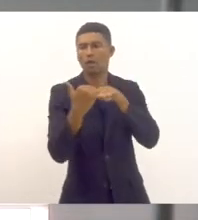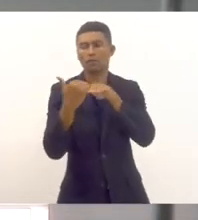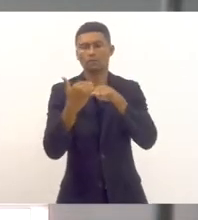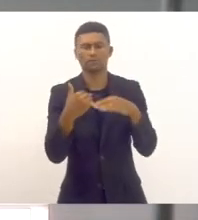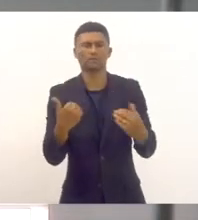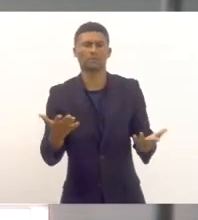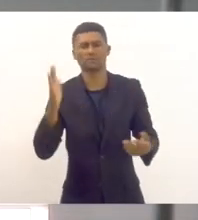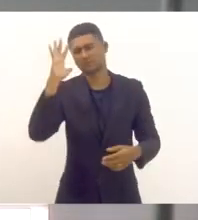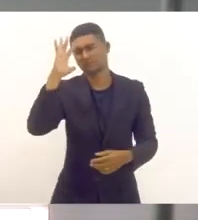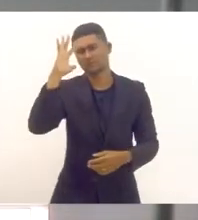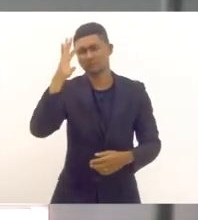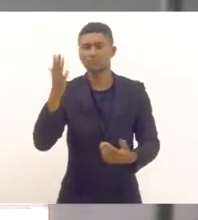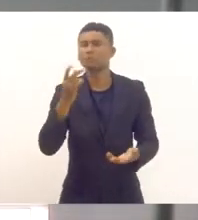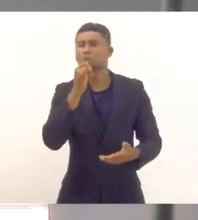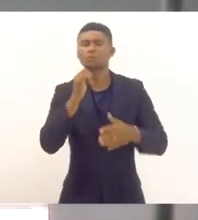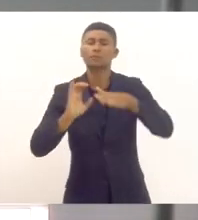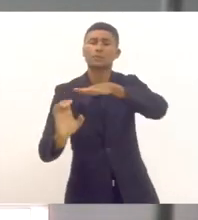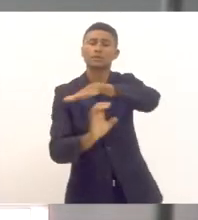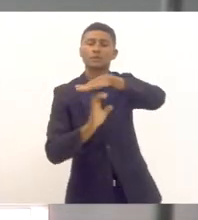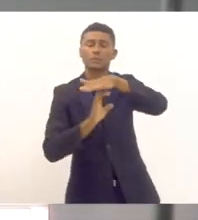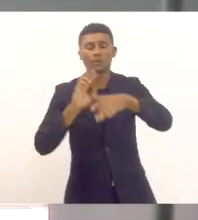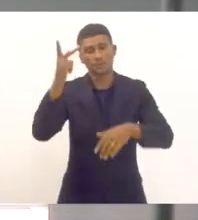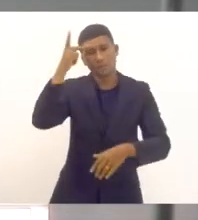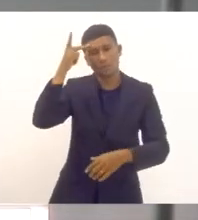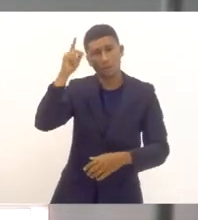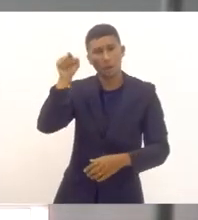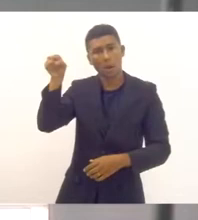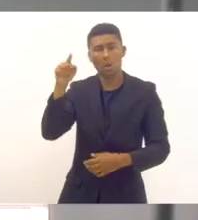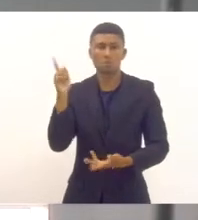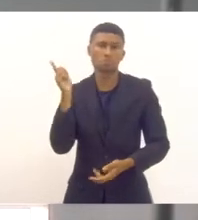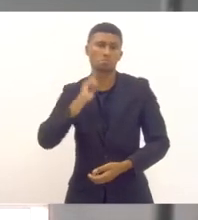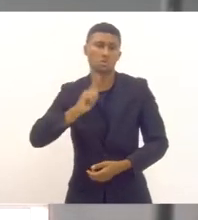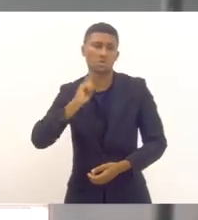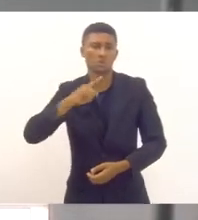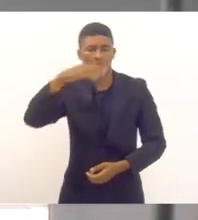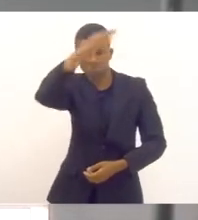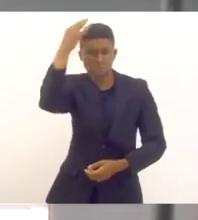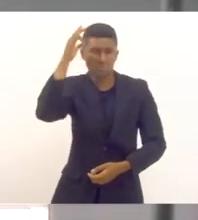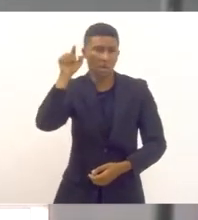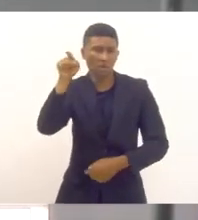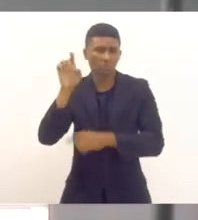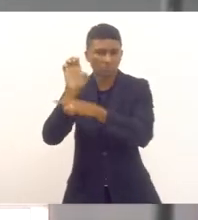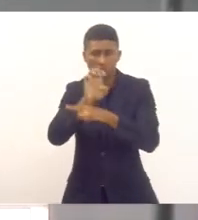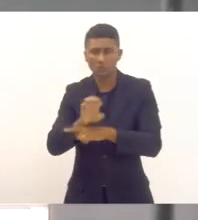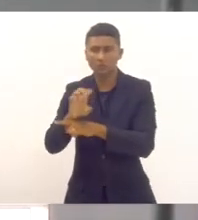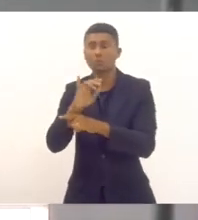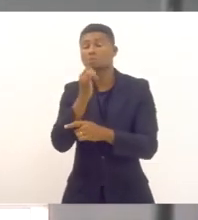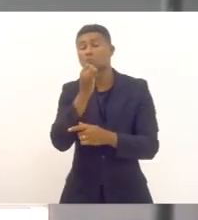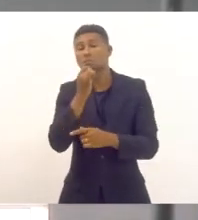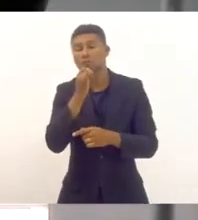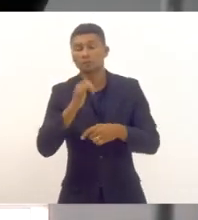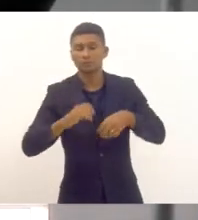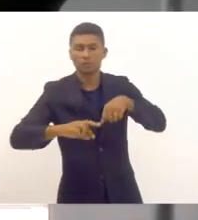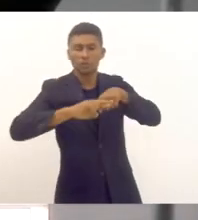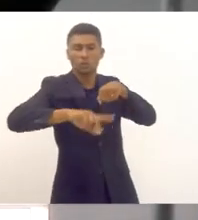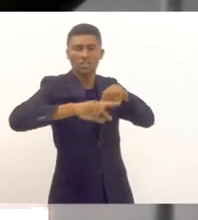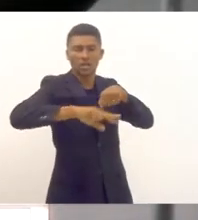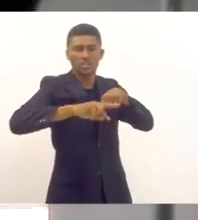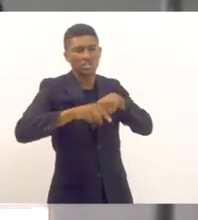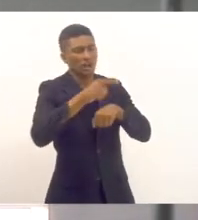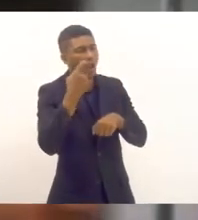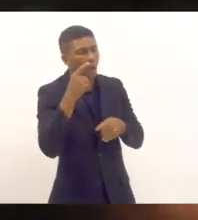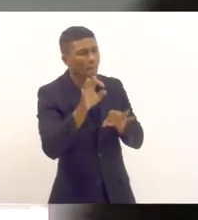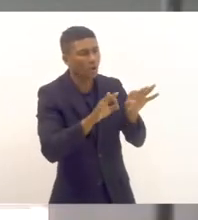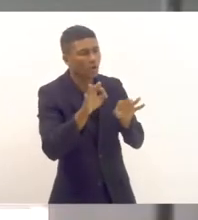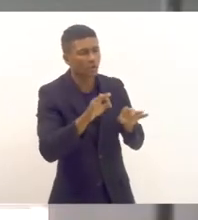concorrer com uma empresa de São Paulo, Vitória Minas, num projeto em Duque de Caxias, e o cara ter vantagem em